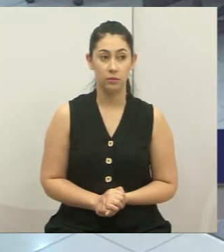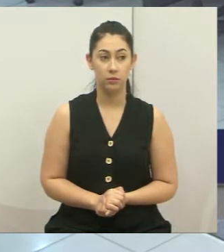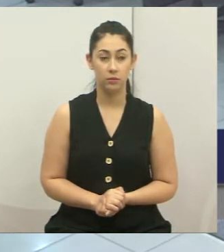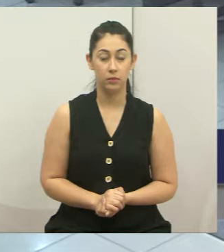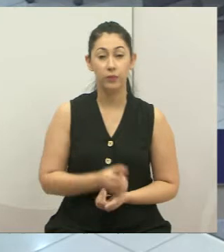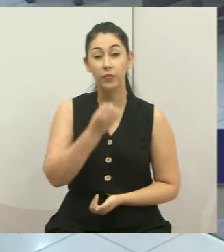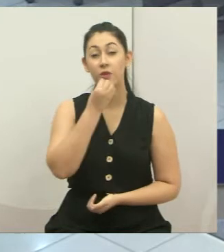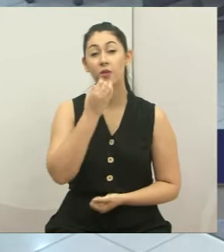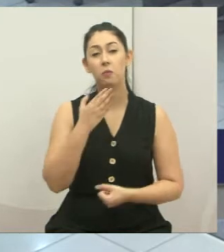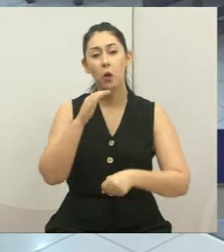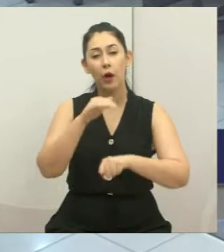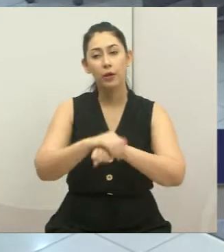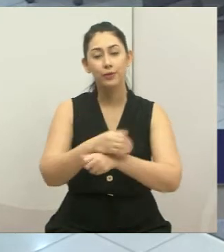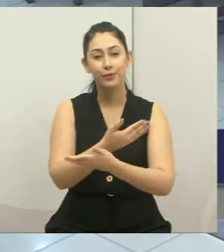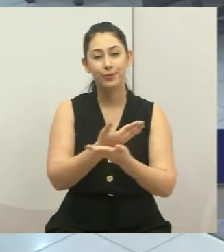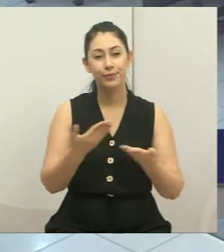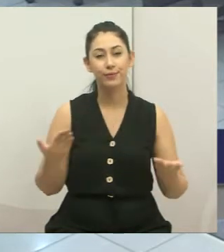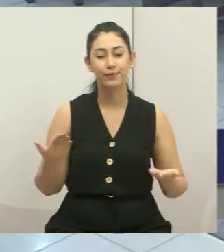Boa noite a todos.